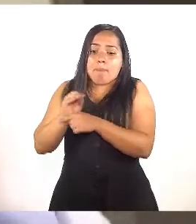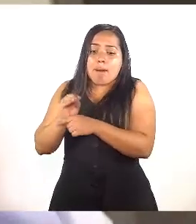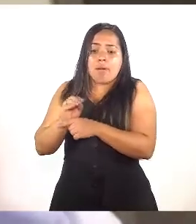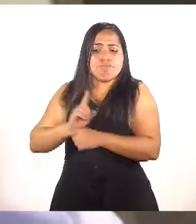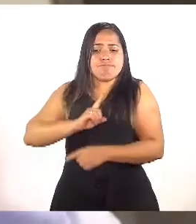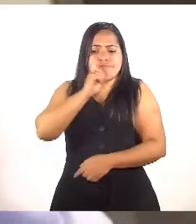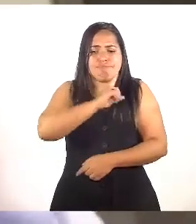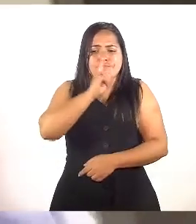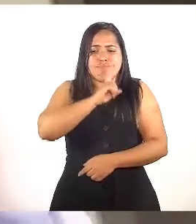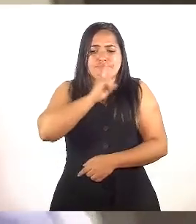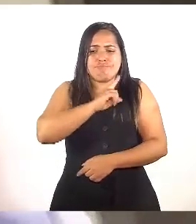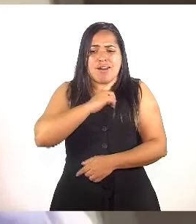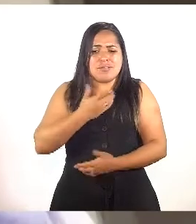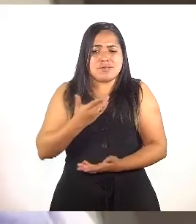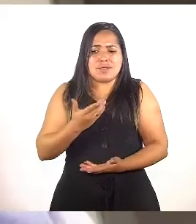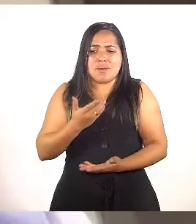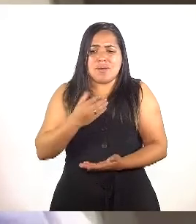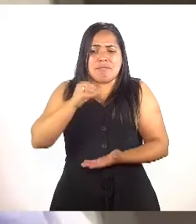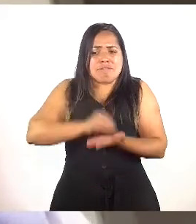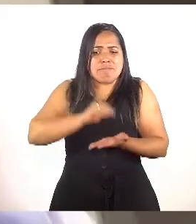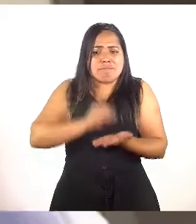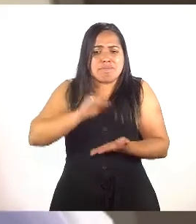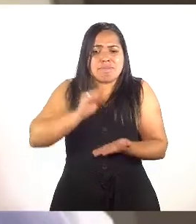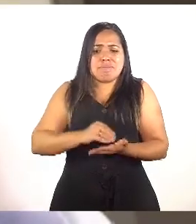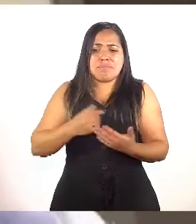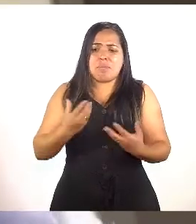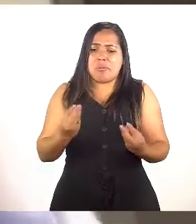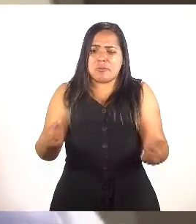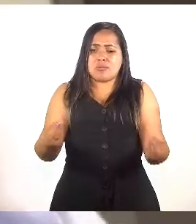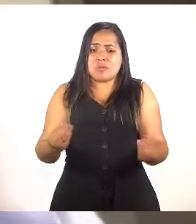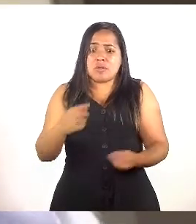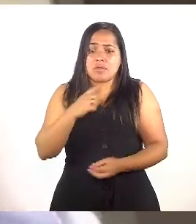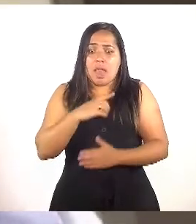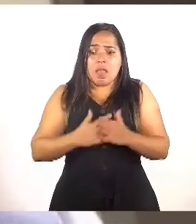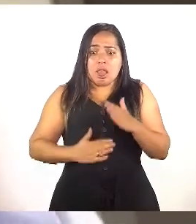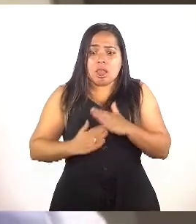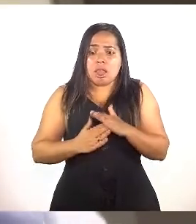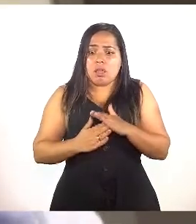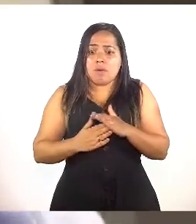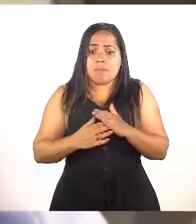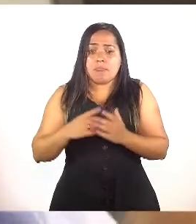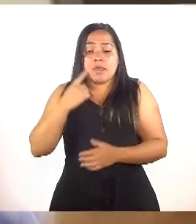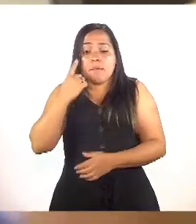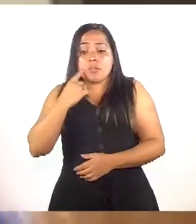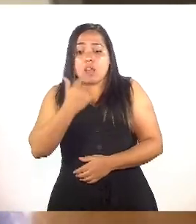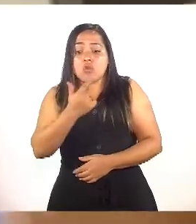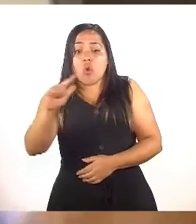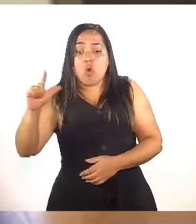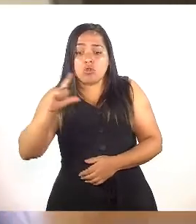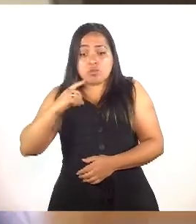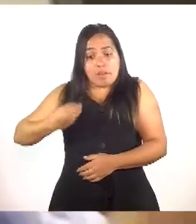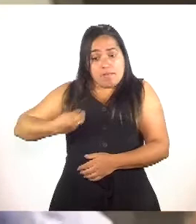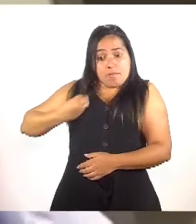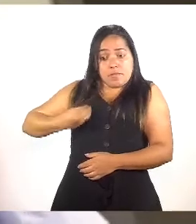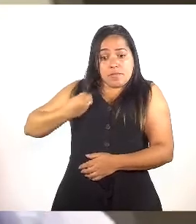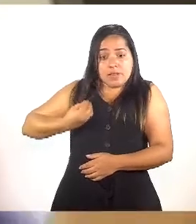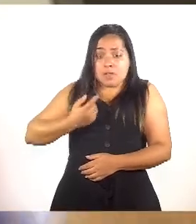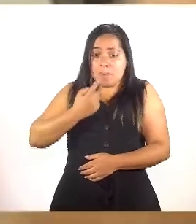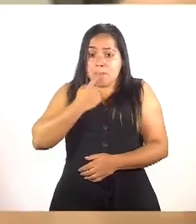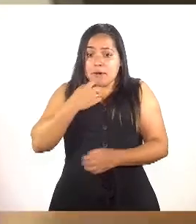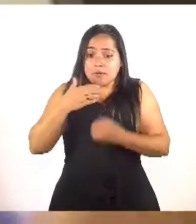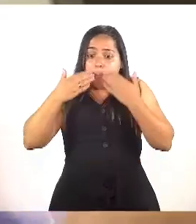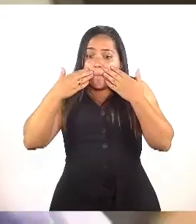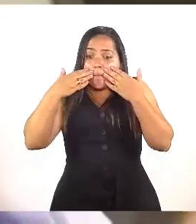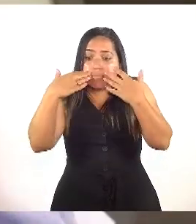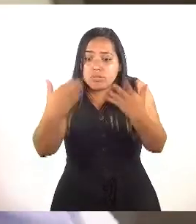precário. Nós que vivemos na ponta do dia a dia, como outros deputados da Baixada Fluminense, como Márcio